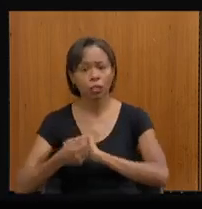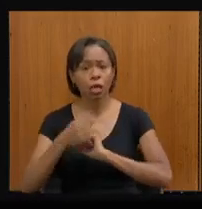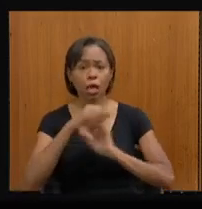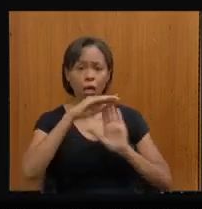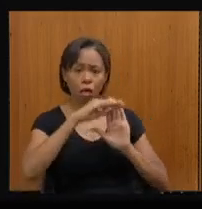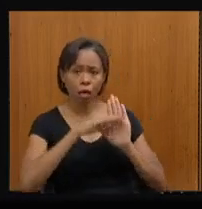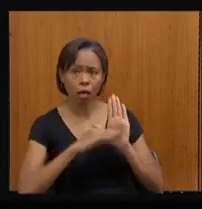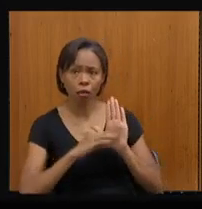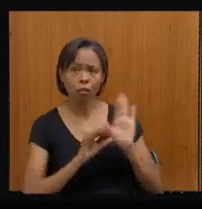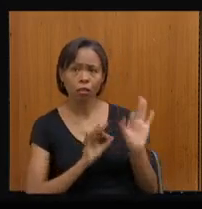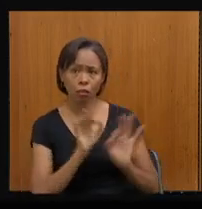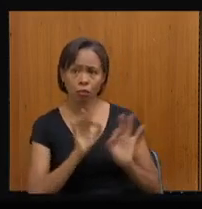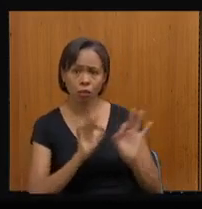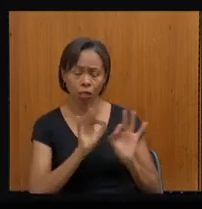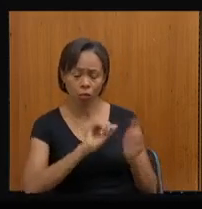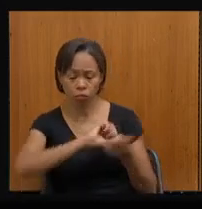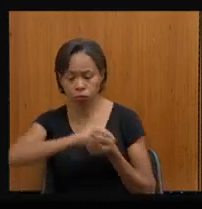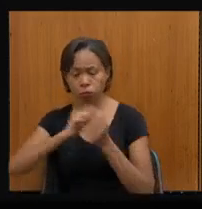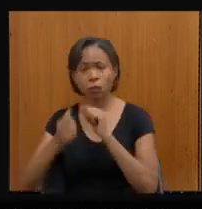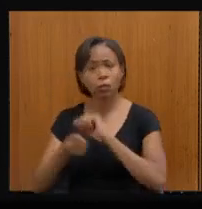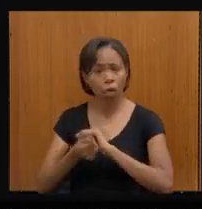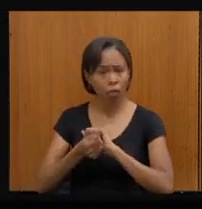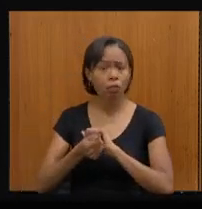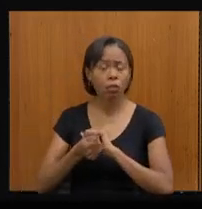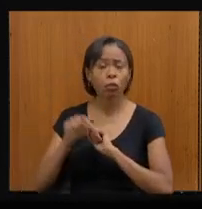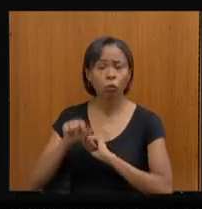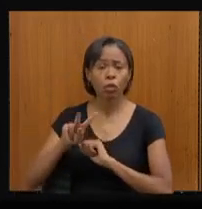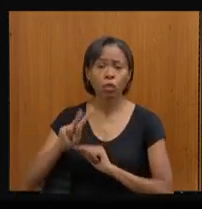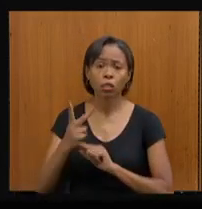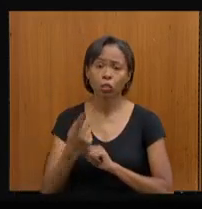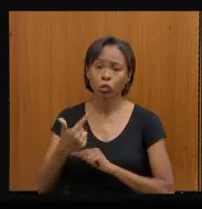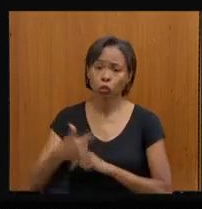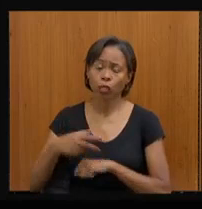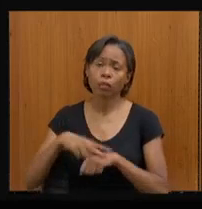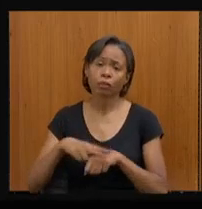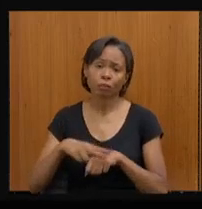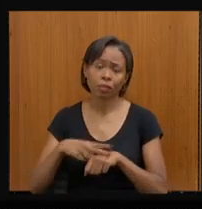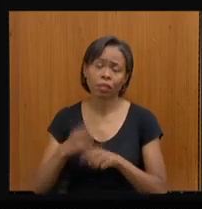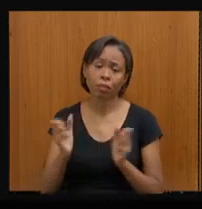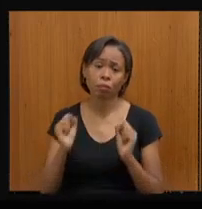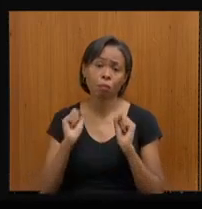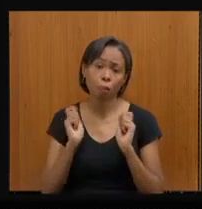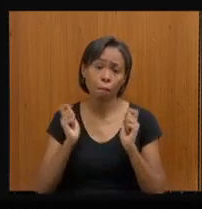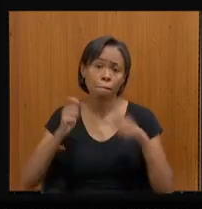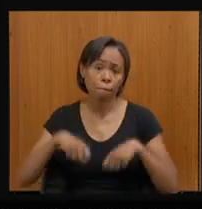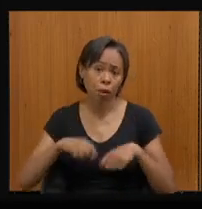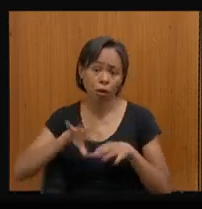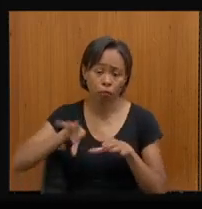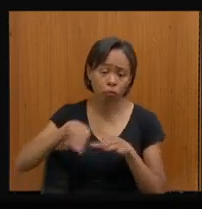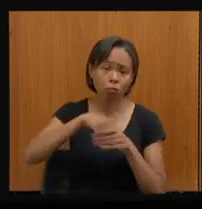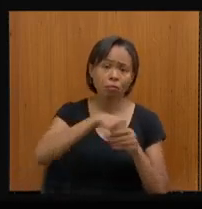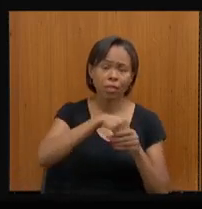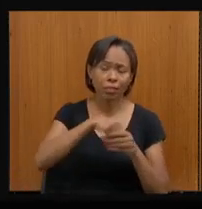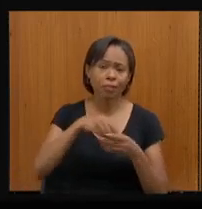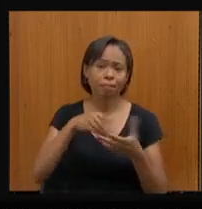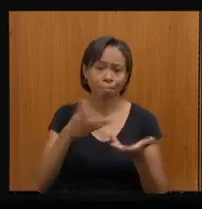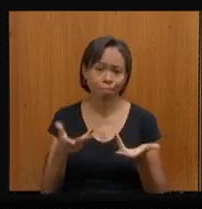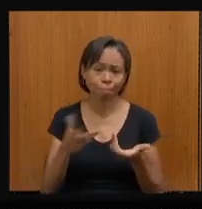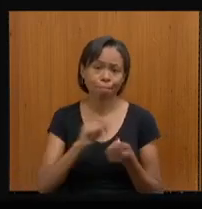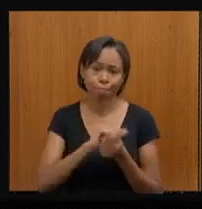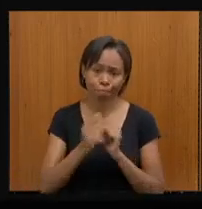programas a a realidade que o hidrogênio Verde pode entrar dentro deles